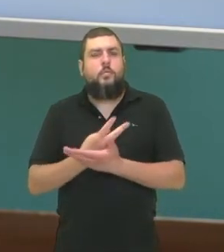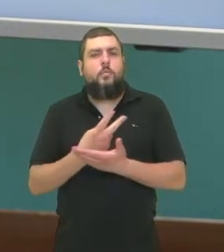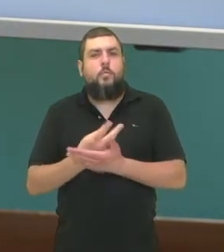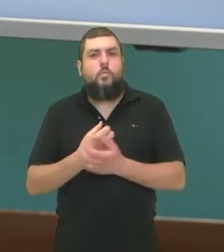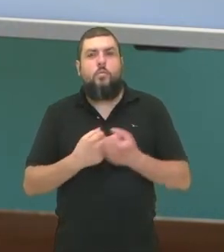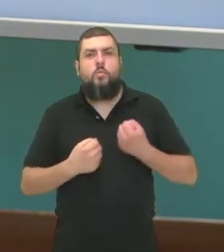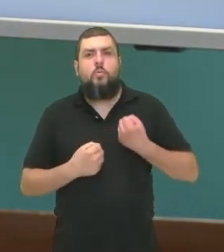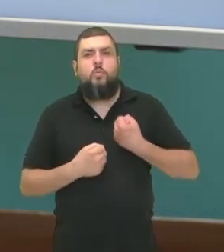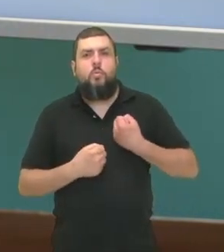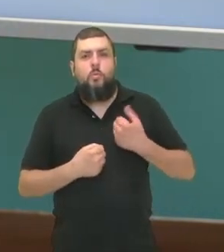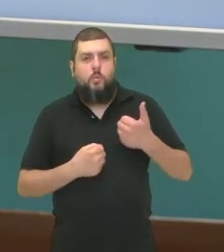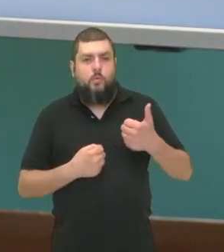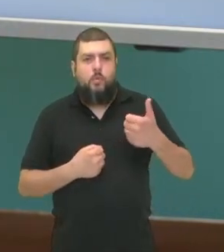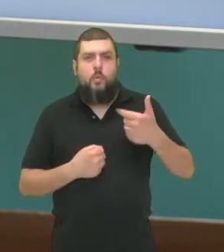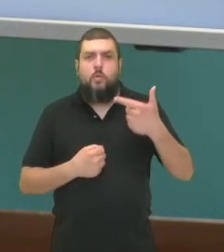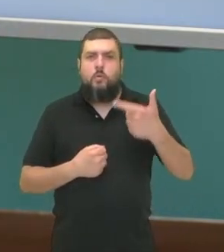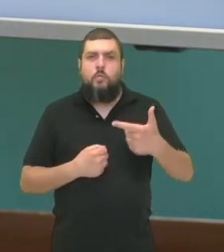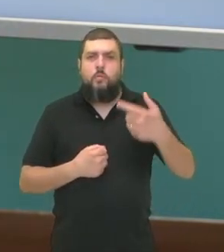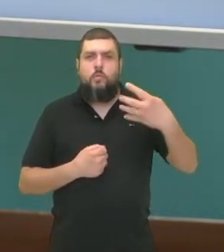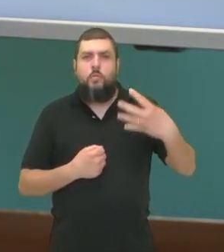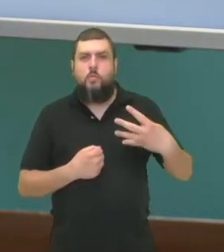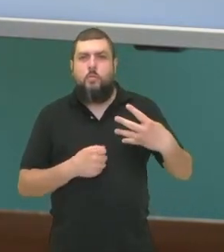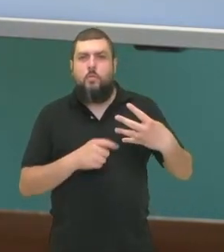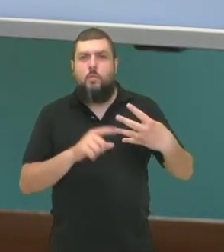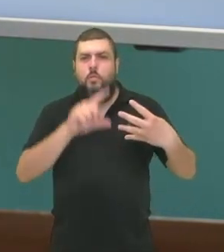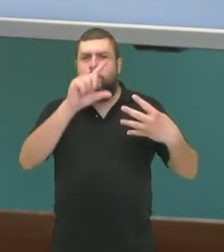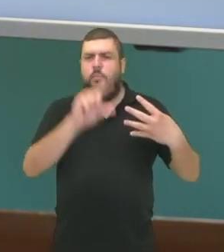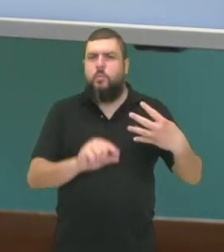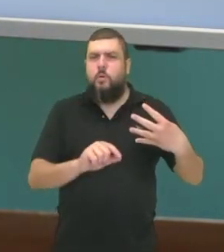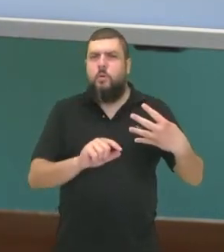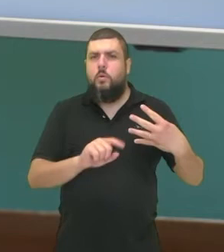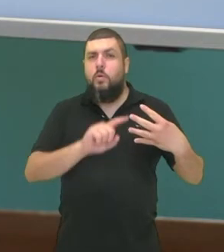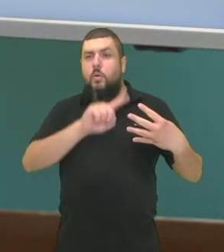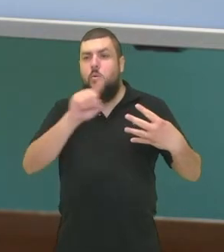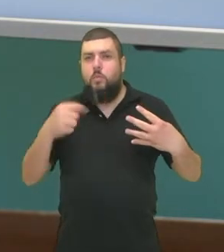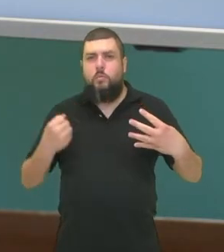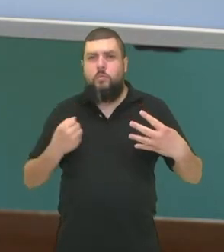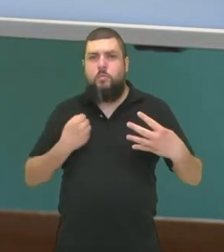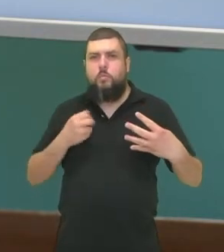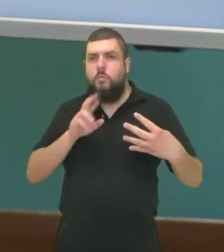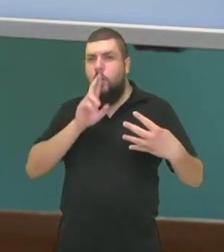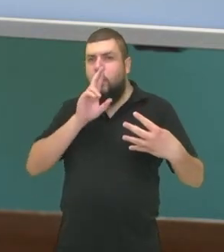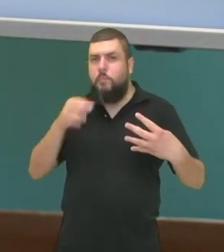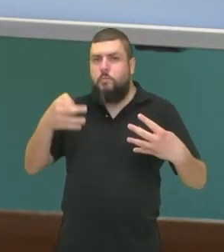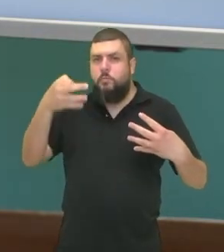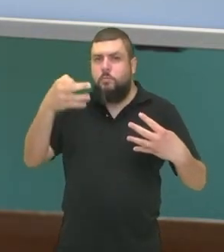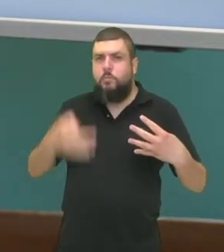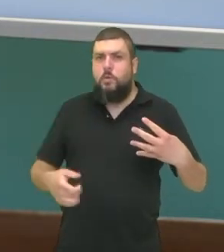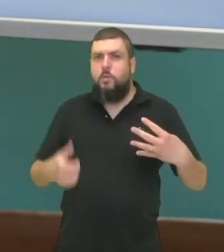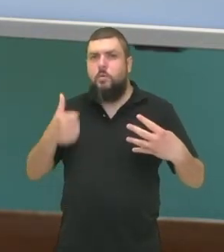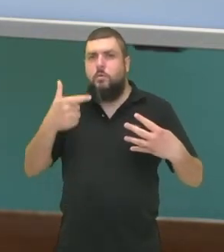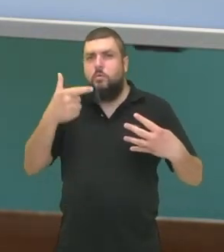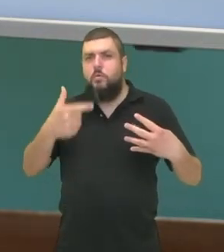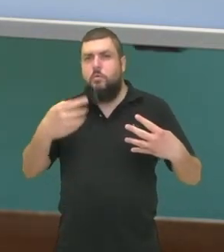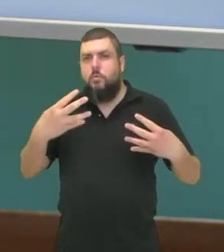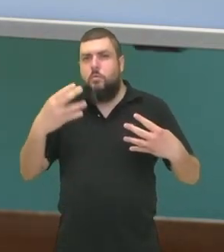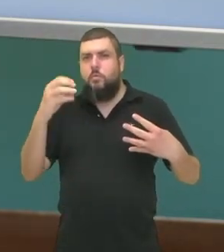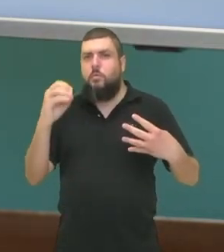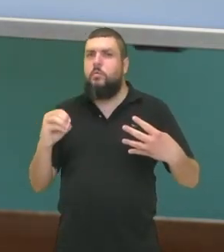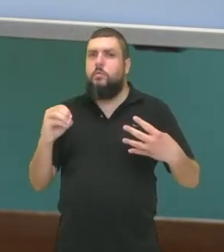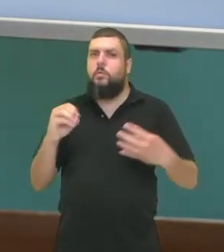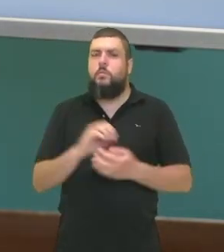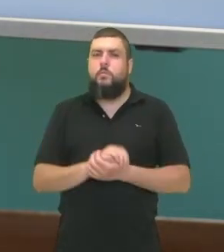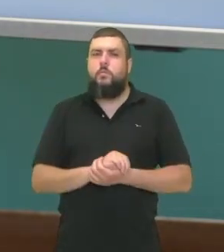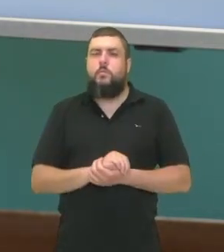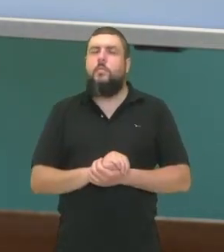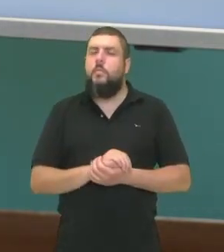falando de 24 inteiros, E aqui seria 240 inteiros, dá muita diferença no resultado, Então, a